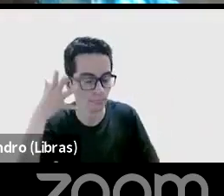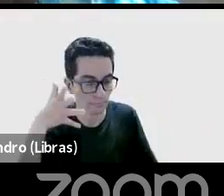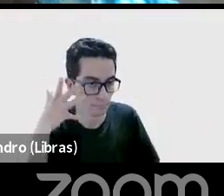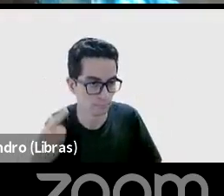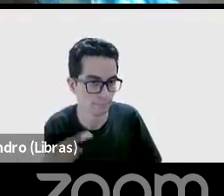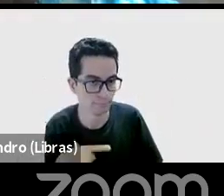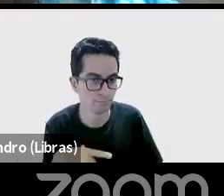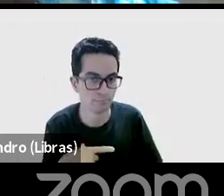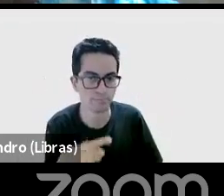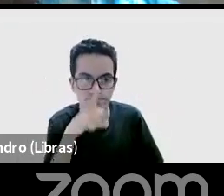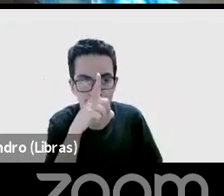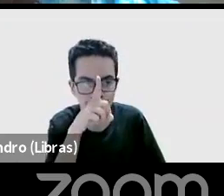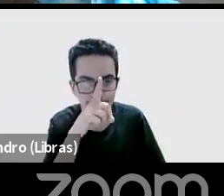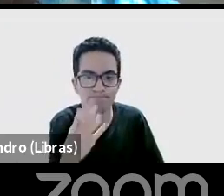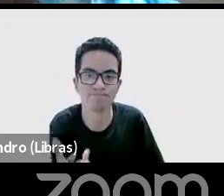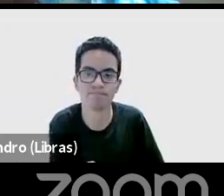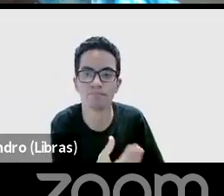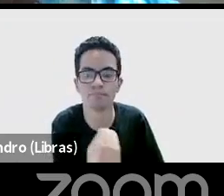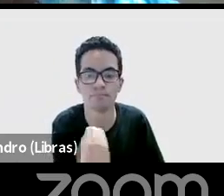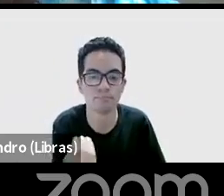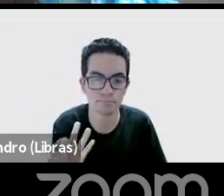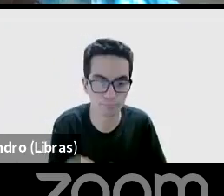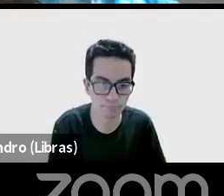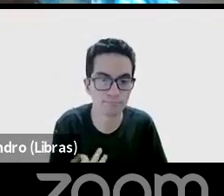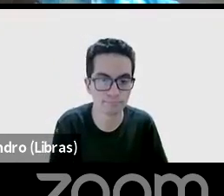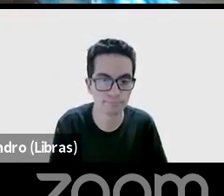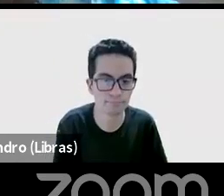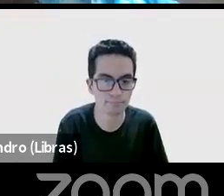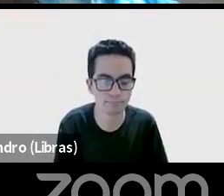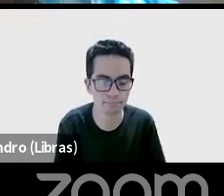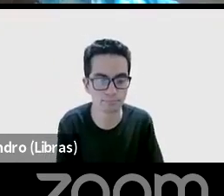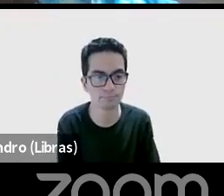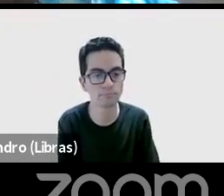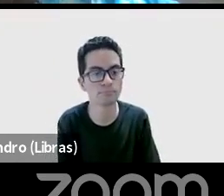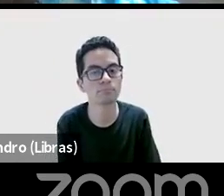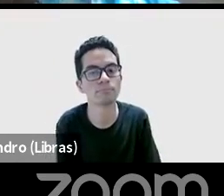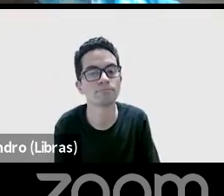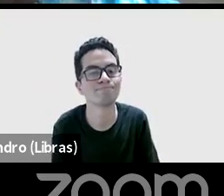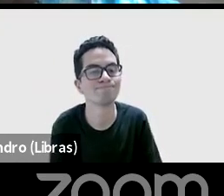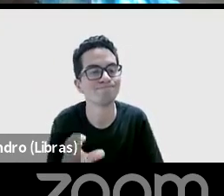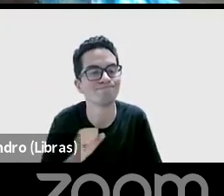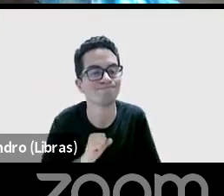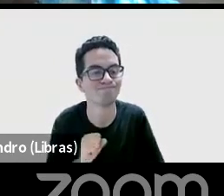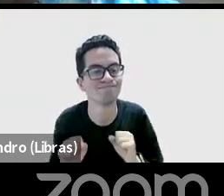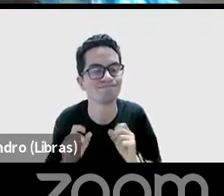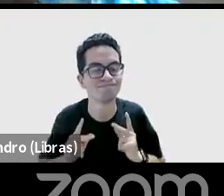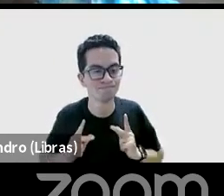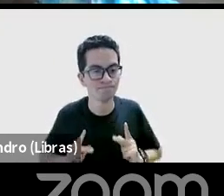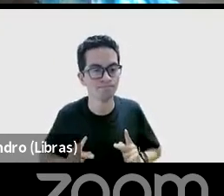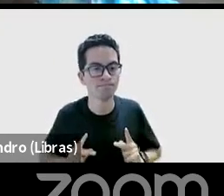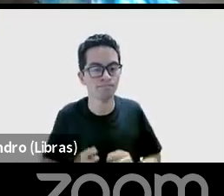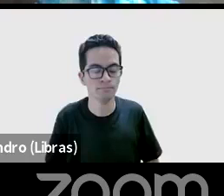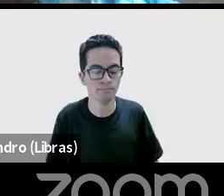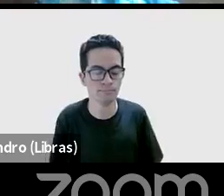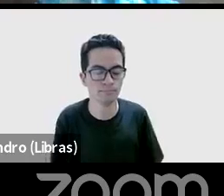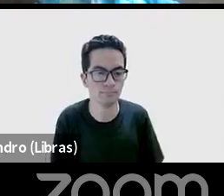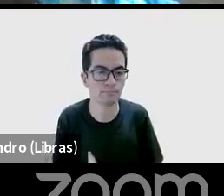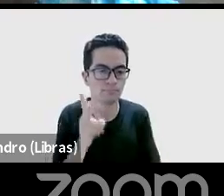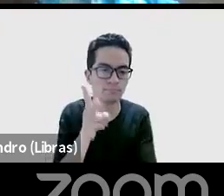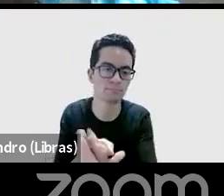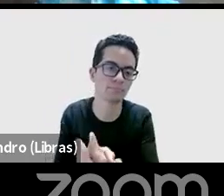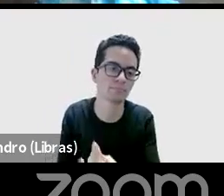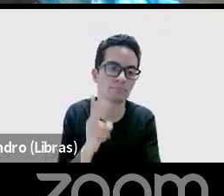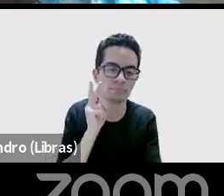sempre riscos, né, nos modos de apropriação, né? Então a gente tem que ter uma postura aí sempre, né,